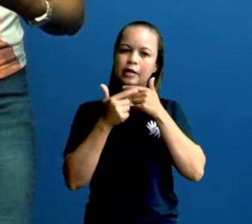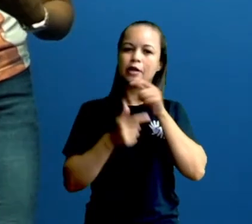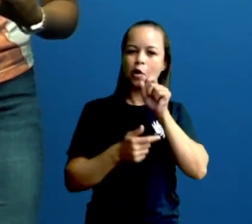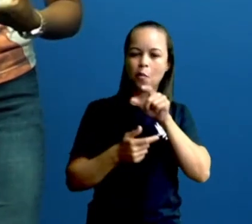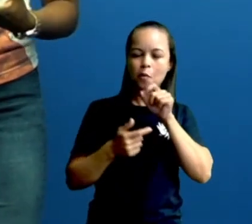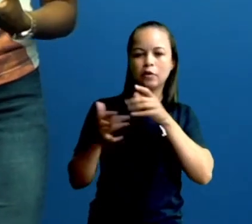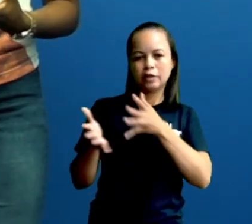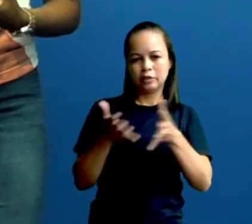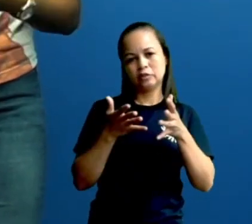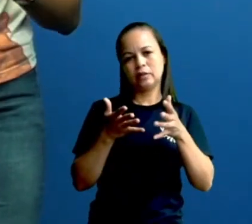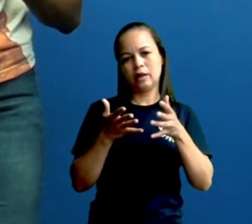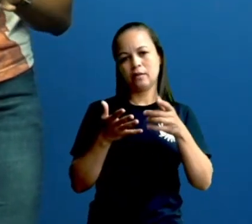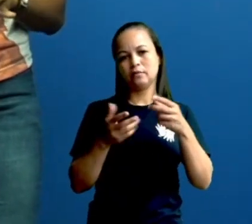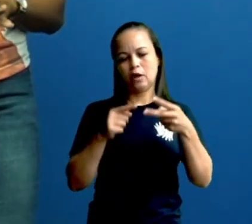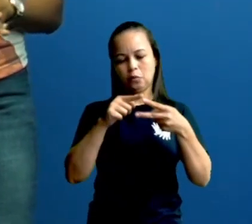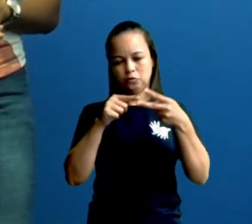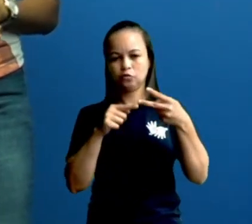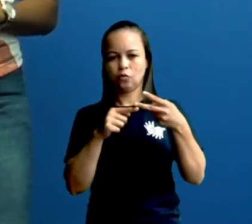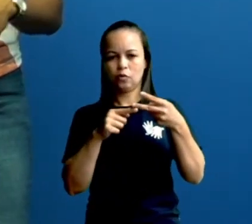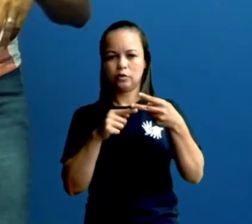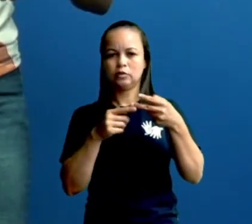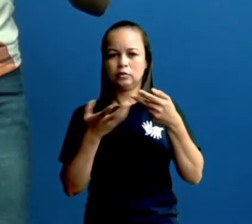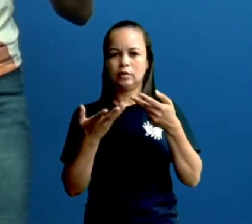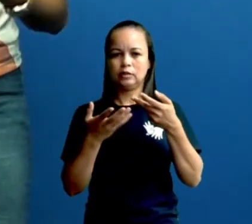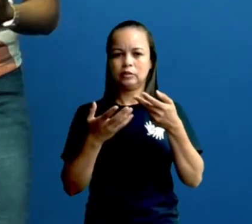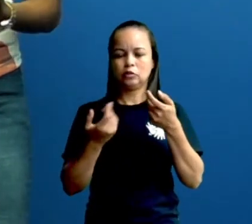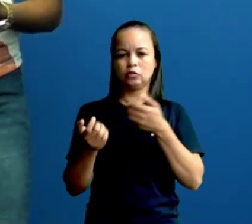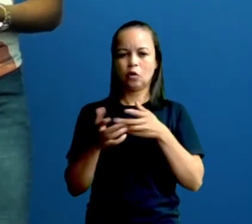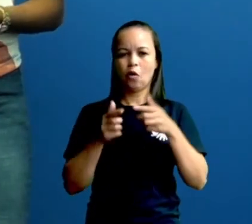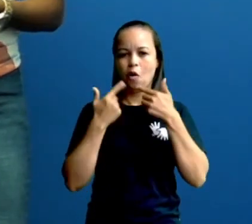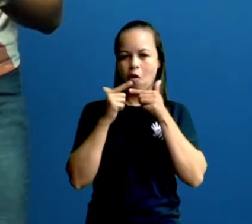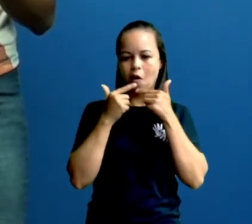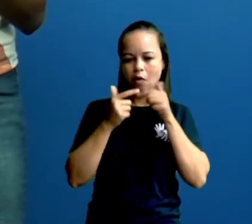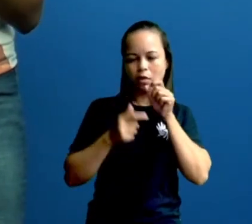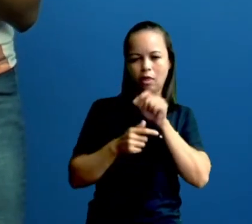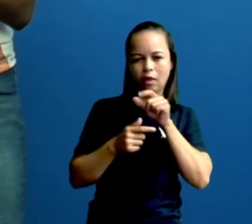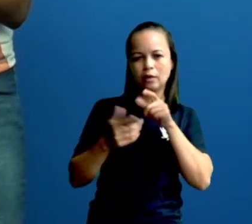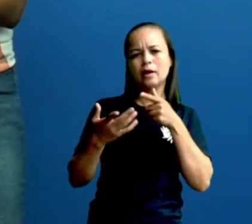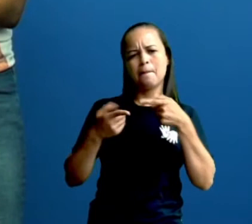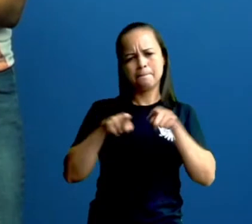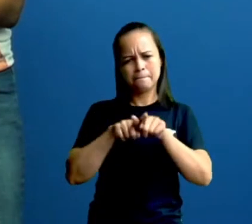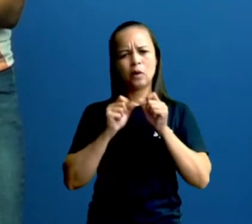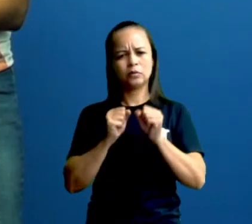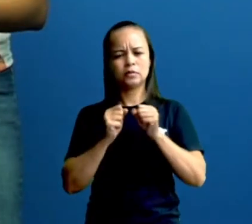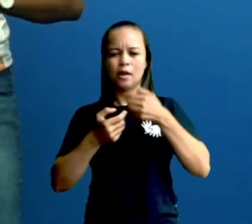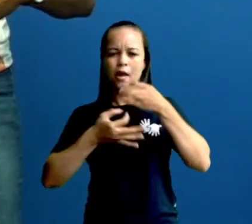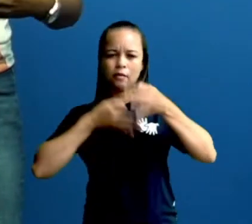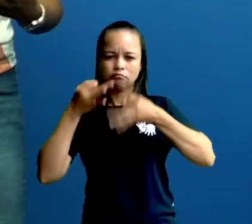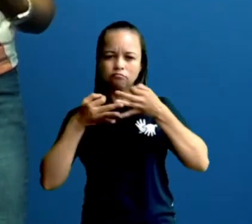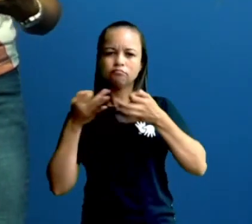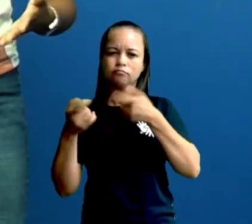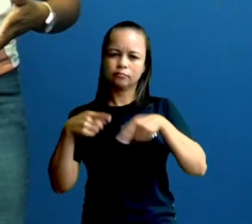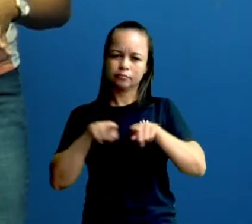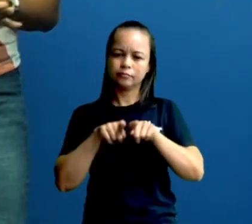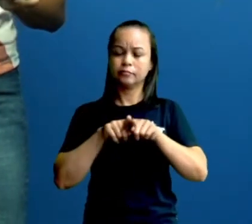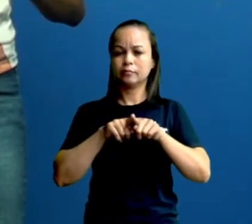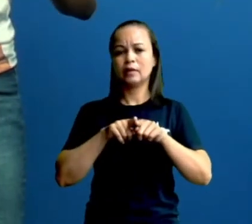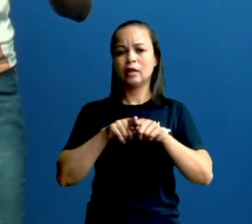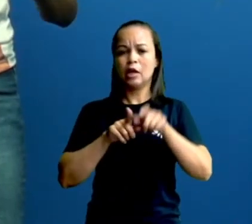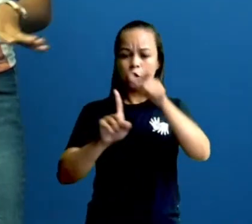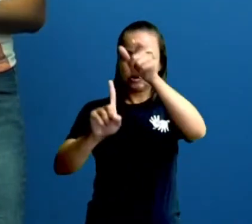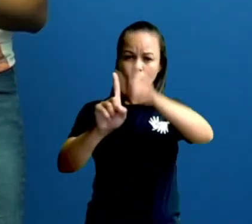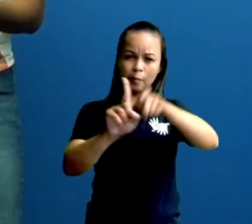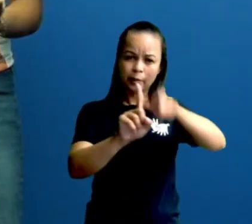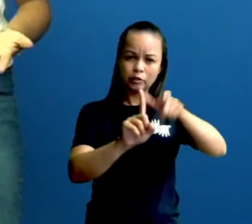uma crítica ali também. Não há só humor. E os personagens podem ser pessoas comuns e estar em